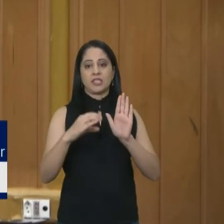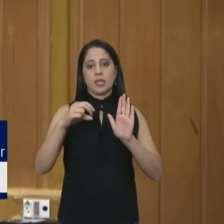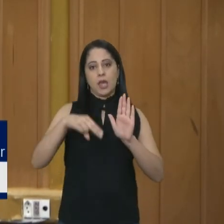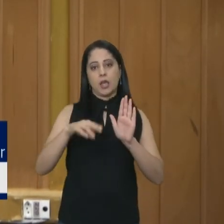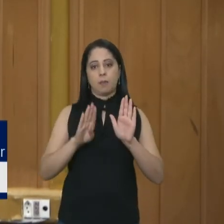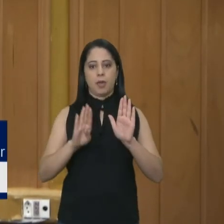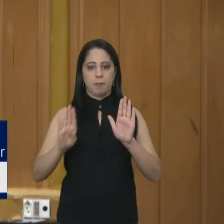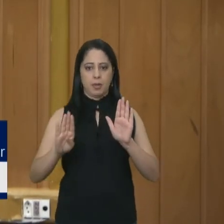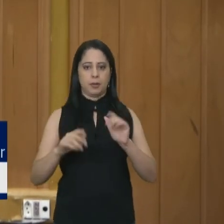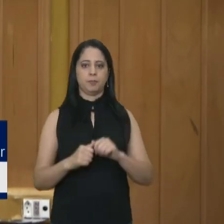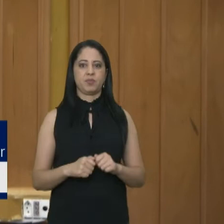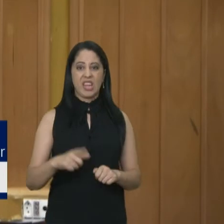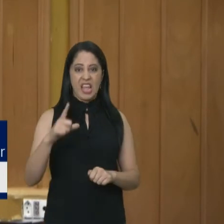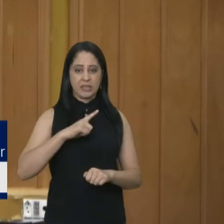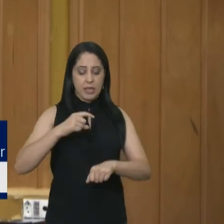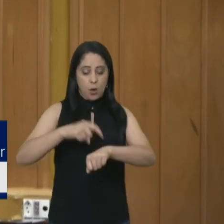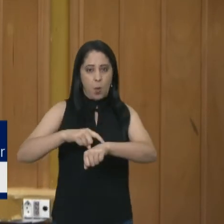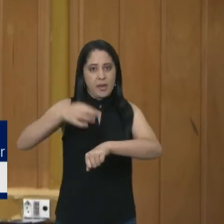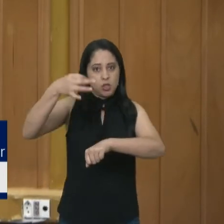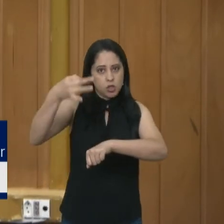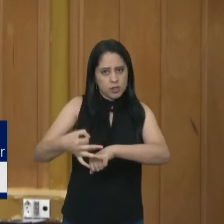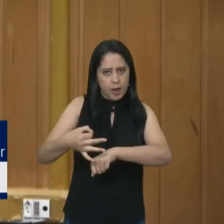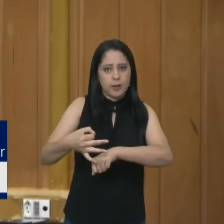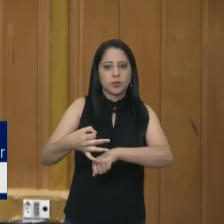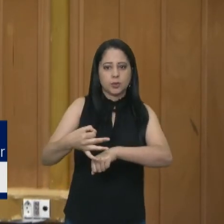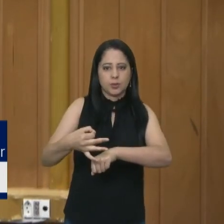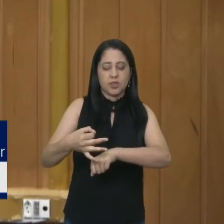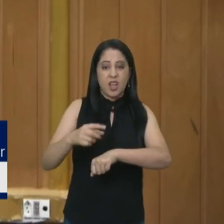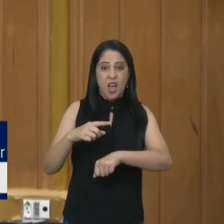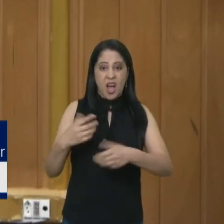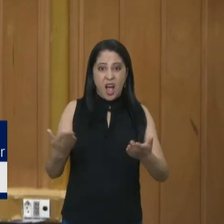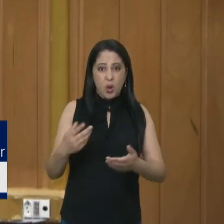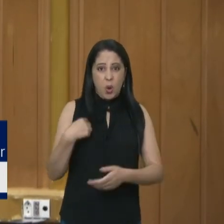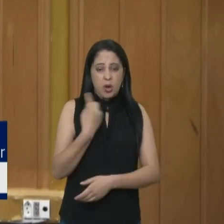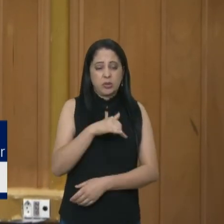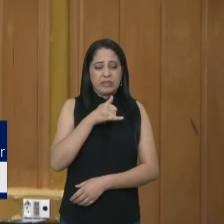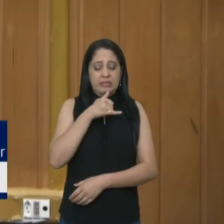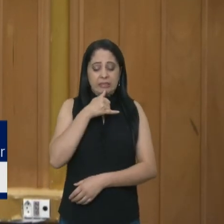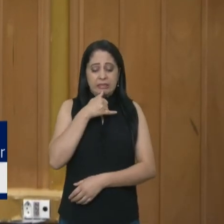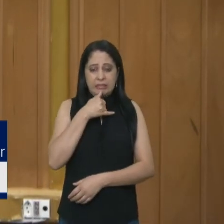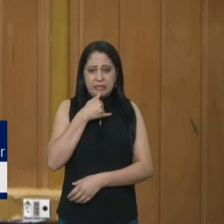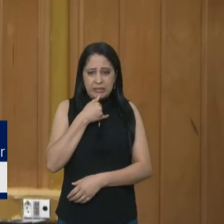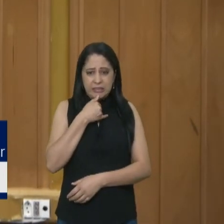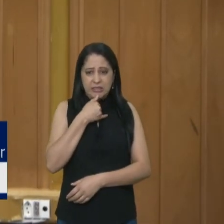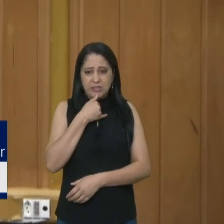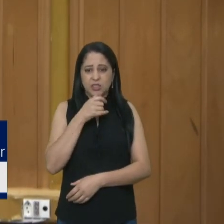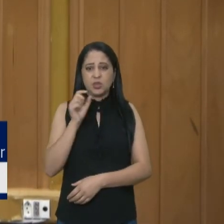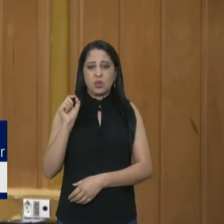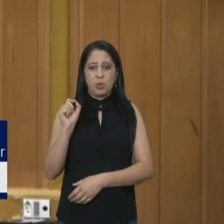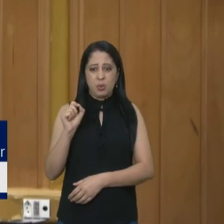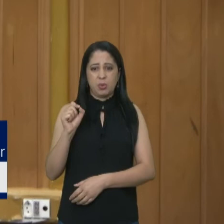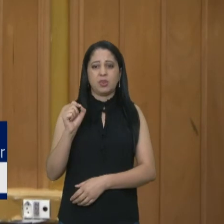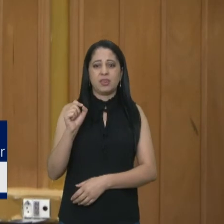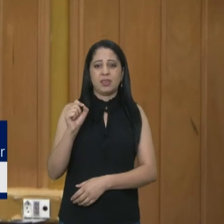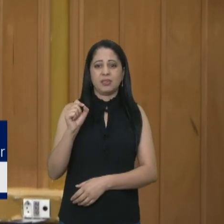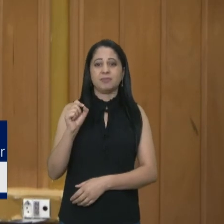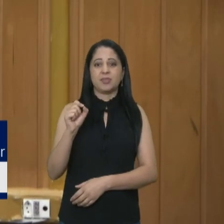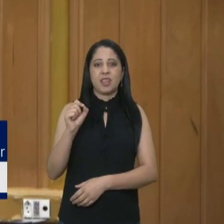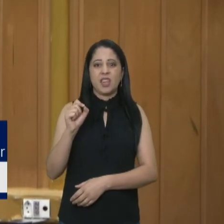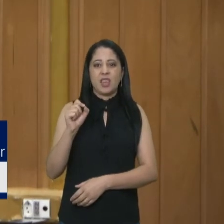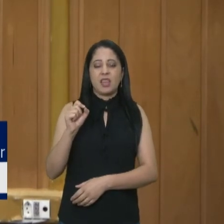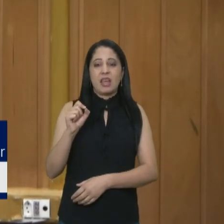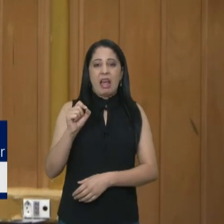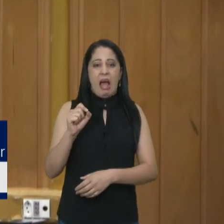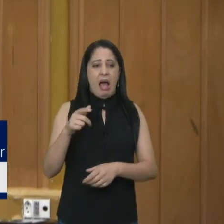Existe um tempo real para cada coisa. Lamentamos, neste momento da campanha eleitoral, a intensificação da exploração da fé e